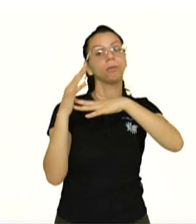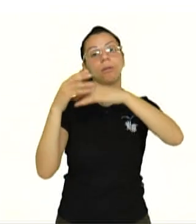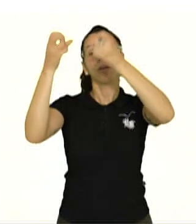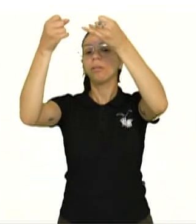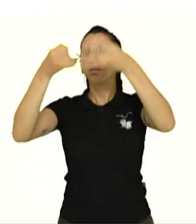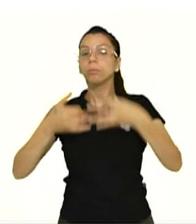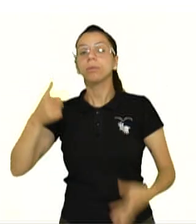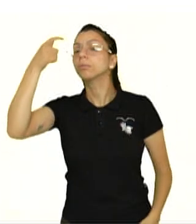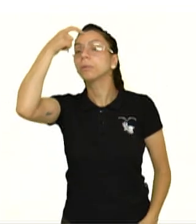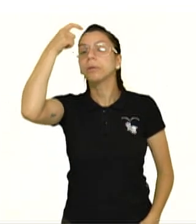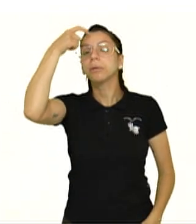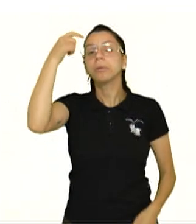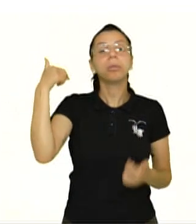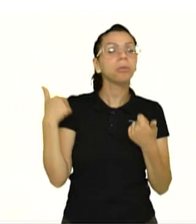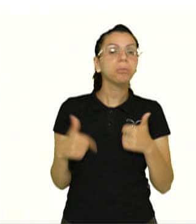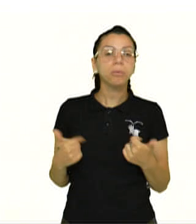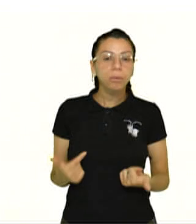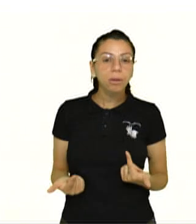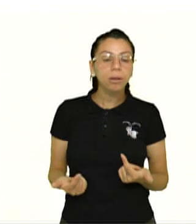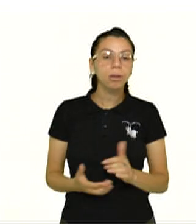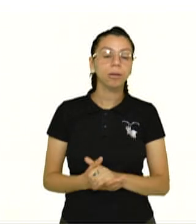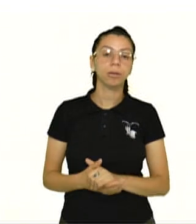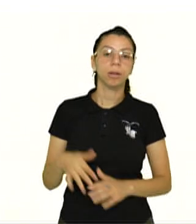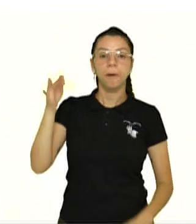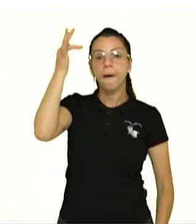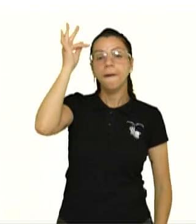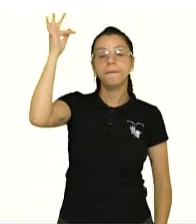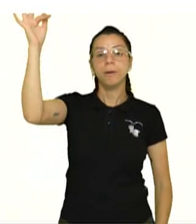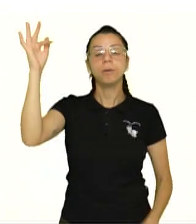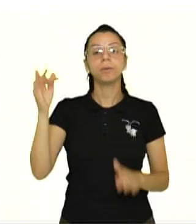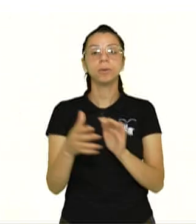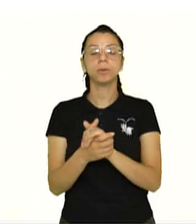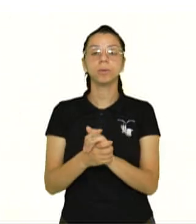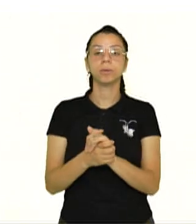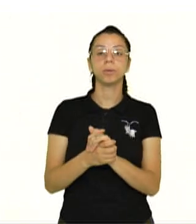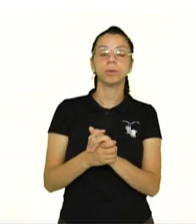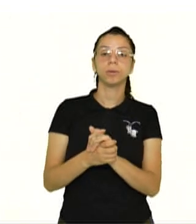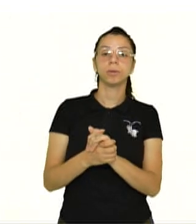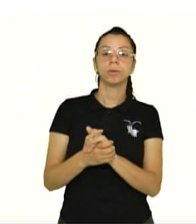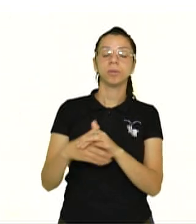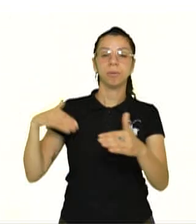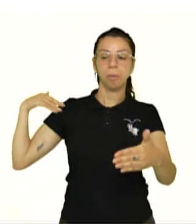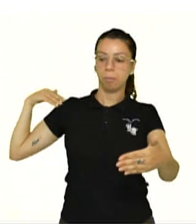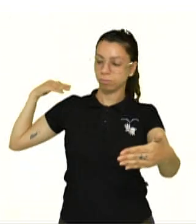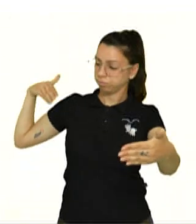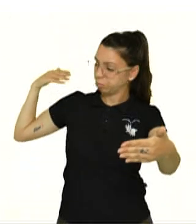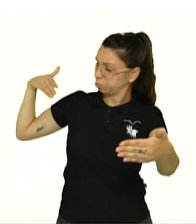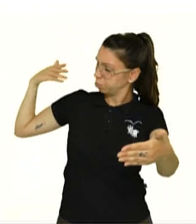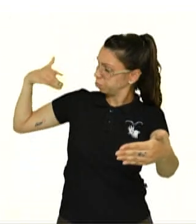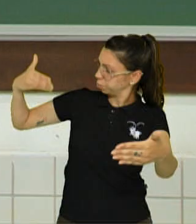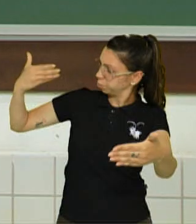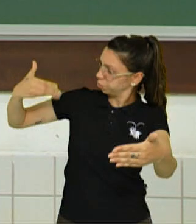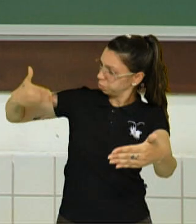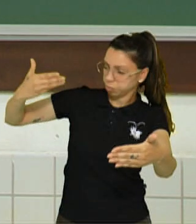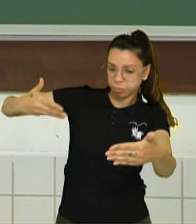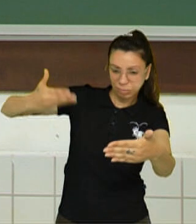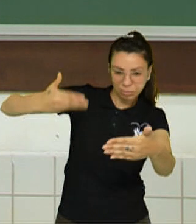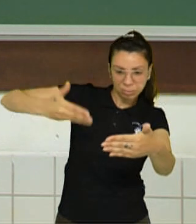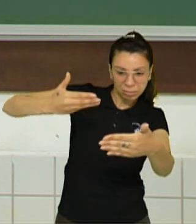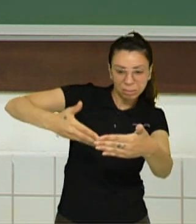pela racionalidade. Né? A filosofia está há 2.500 anos tentando explicar o mundo. A gente